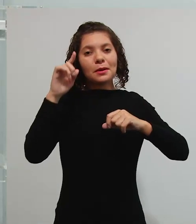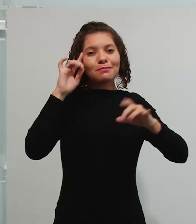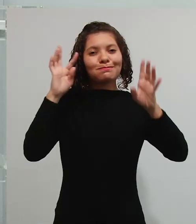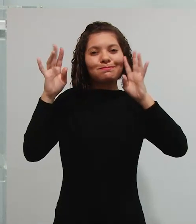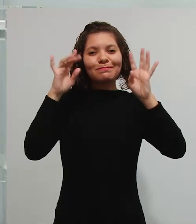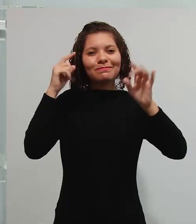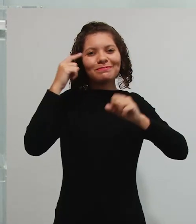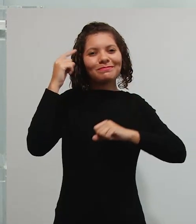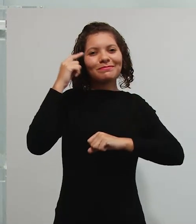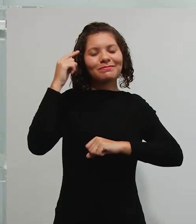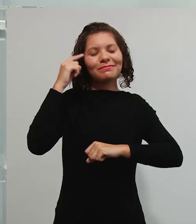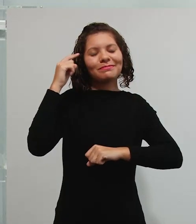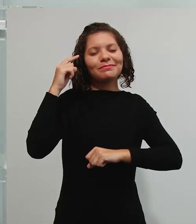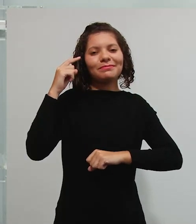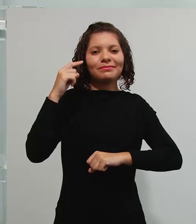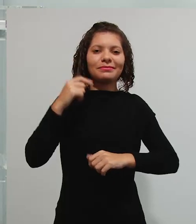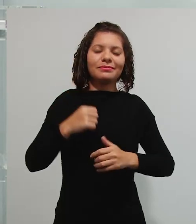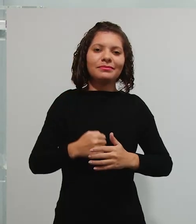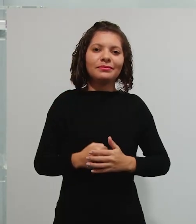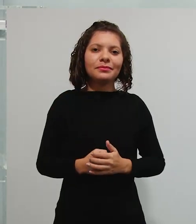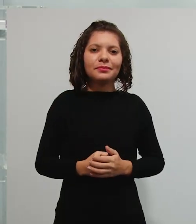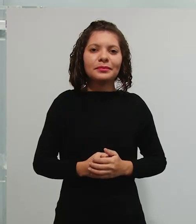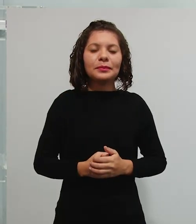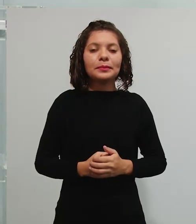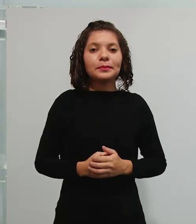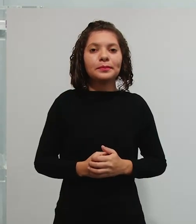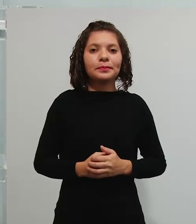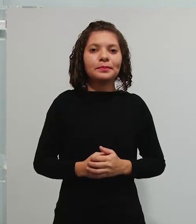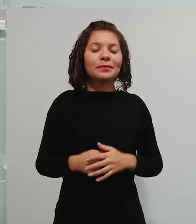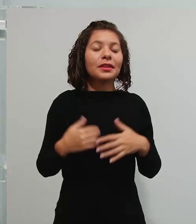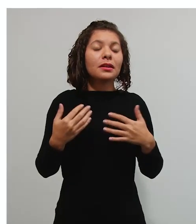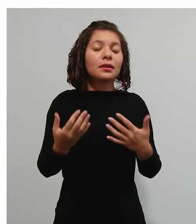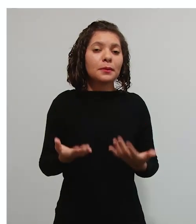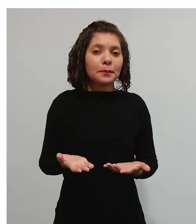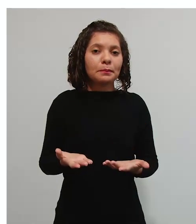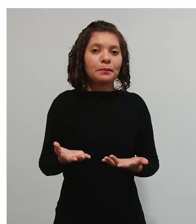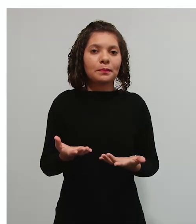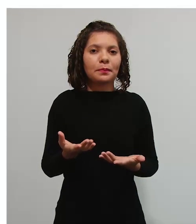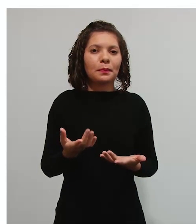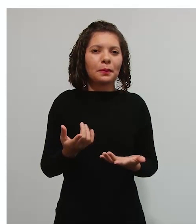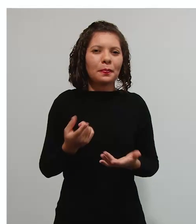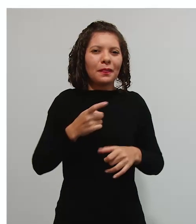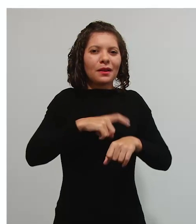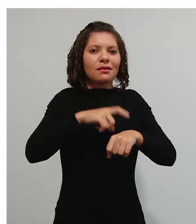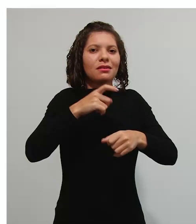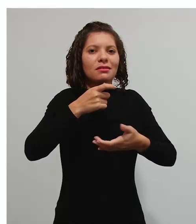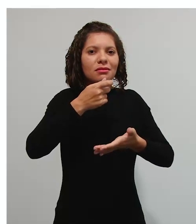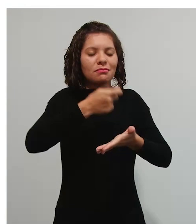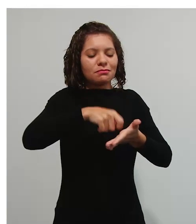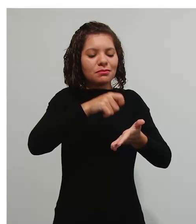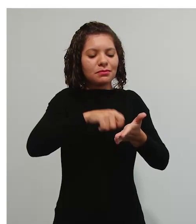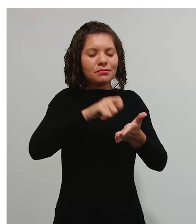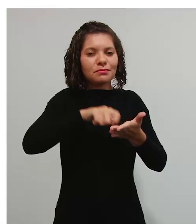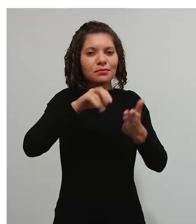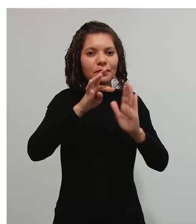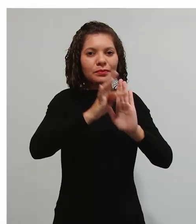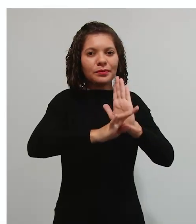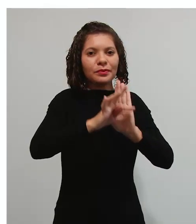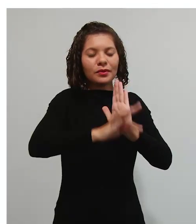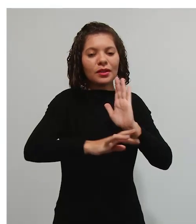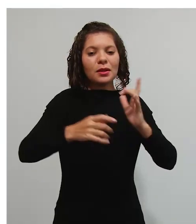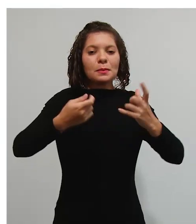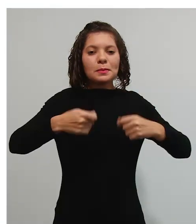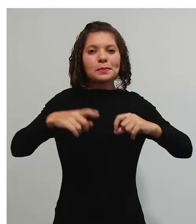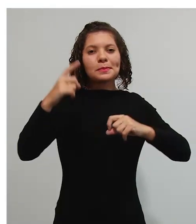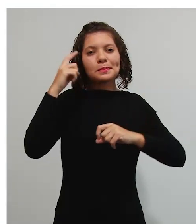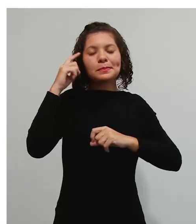eu devo construir o texto. Portanto, ao produzir um texto, é preciso